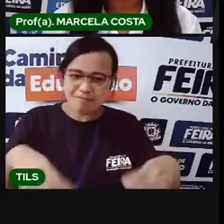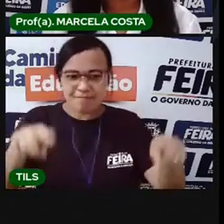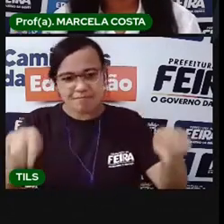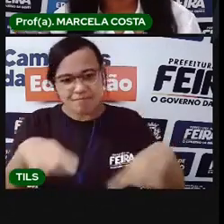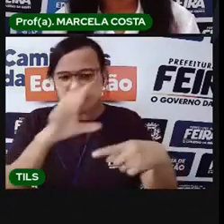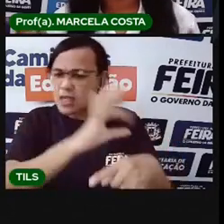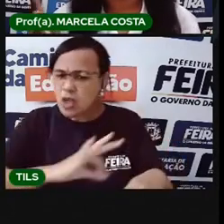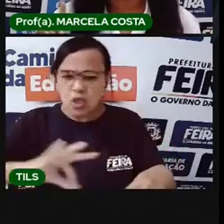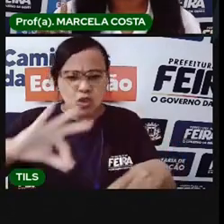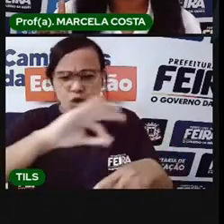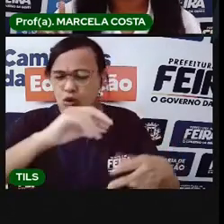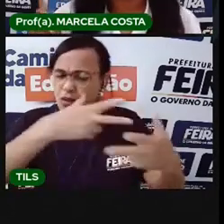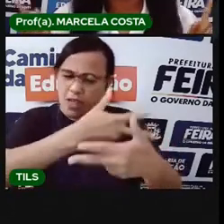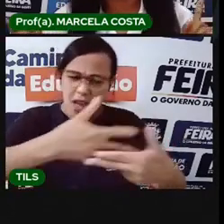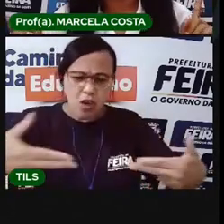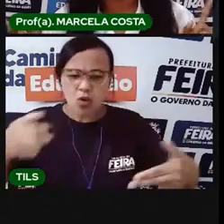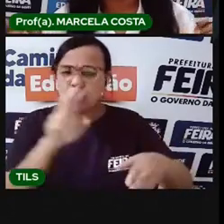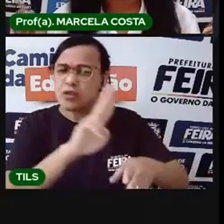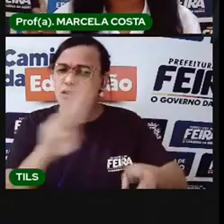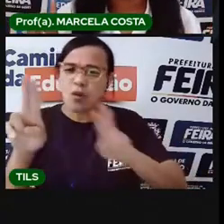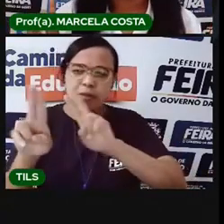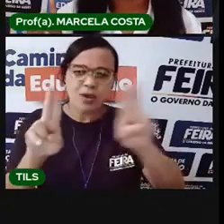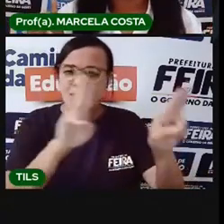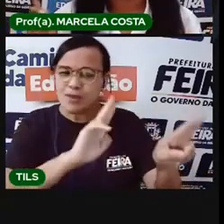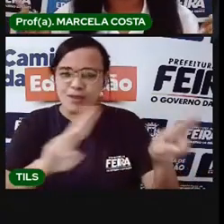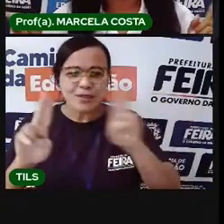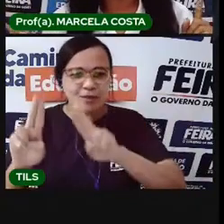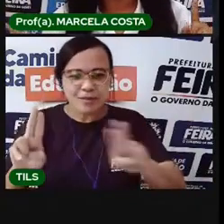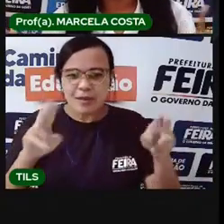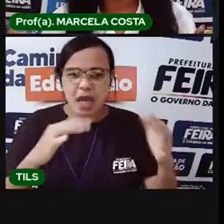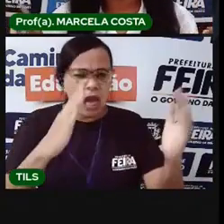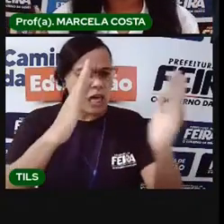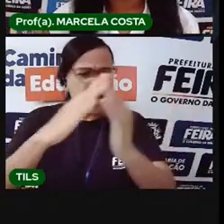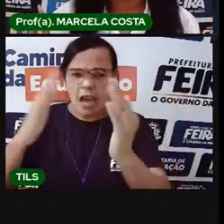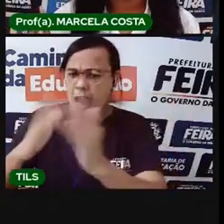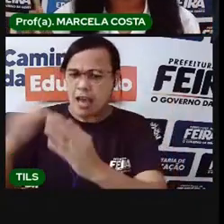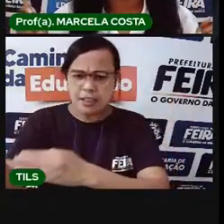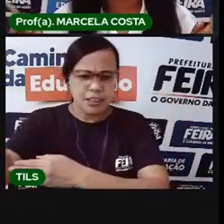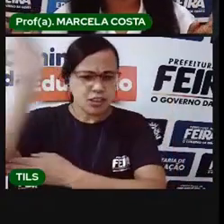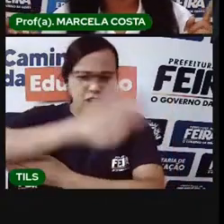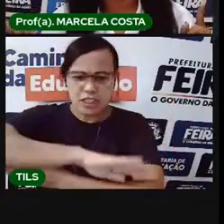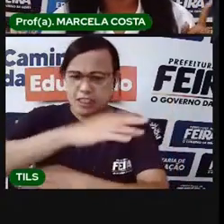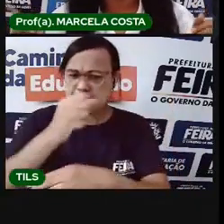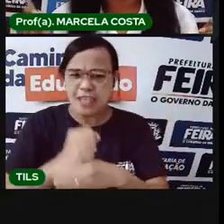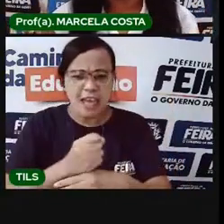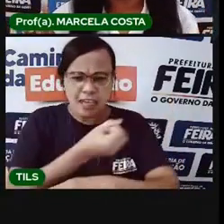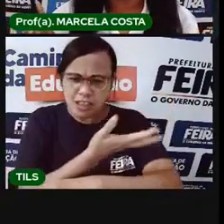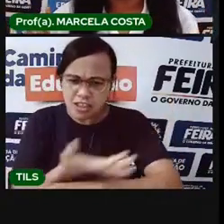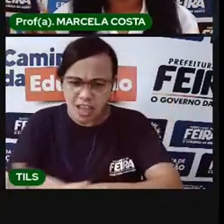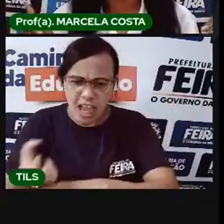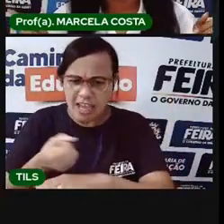Todas as coisas têm nome. Casa, janela e jardim.